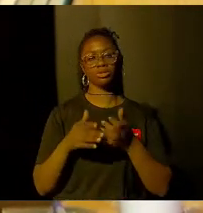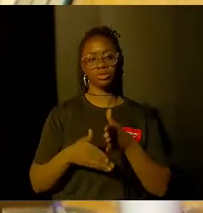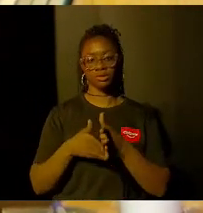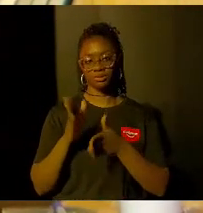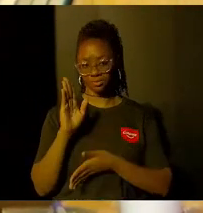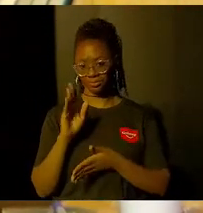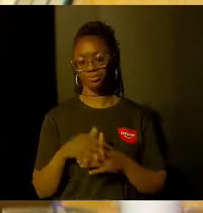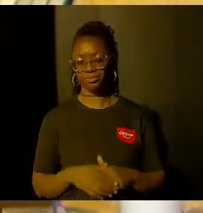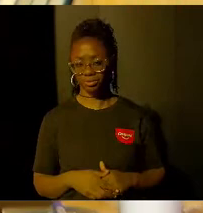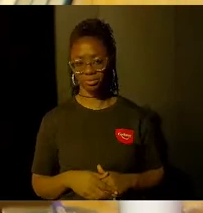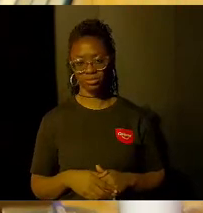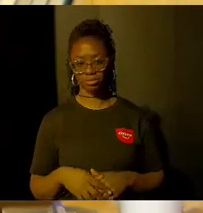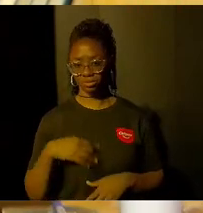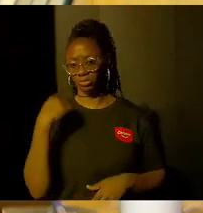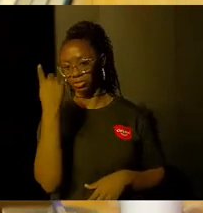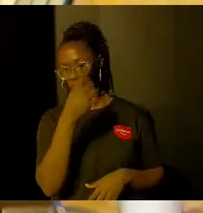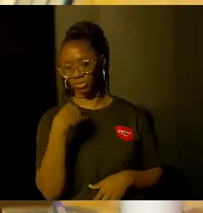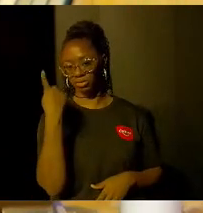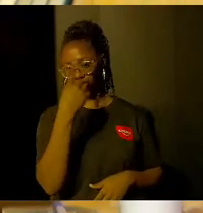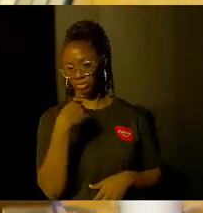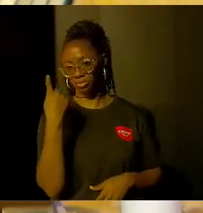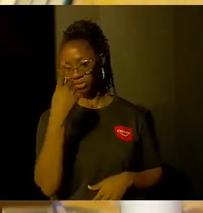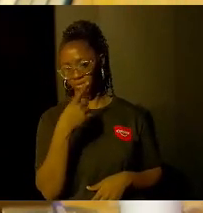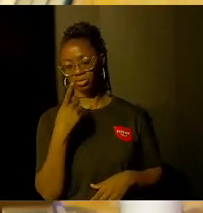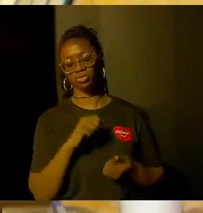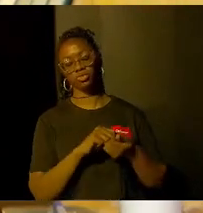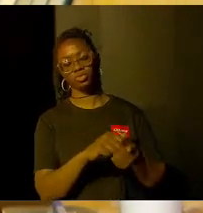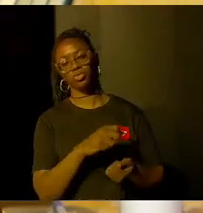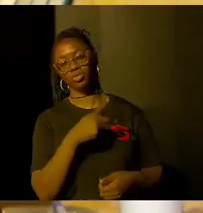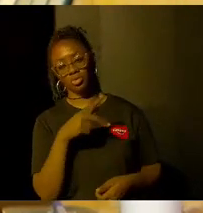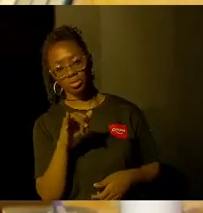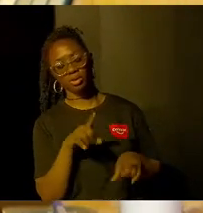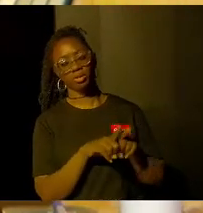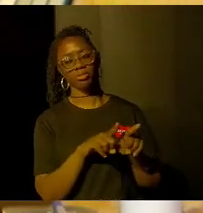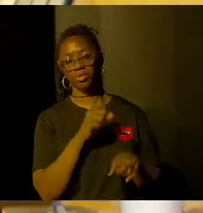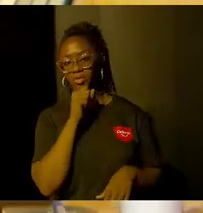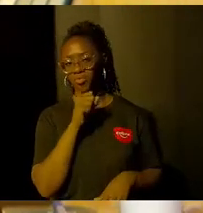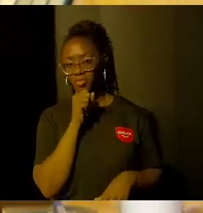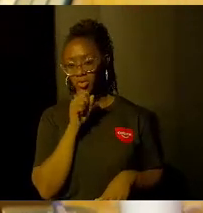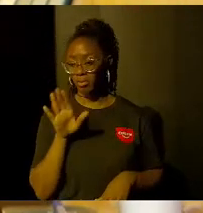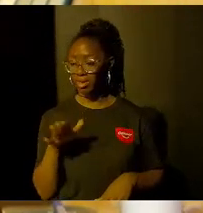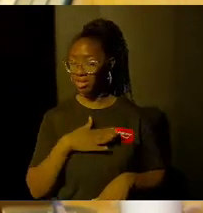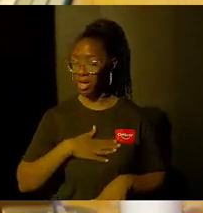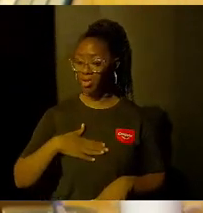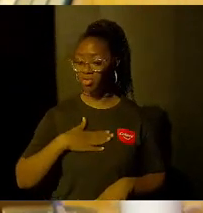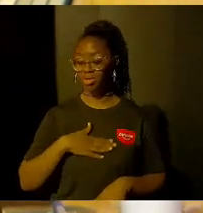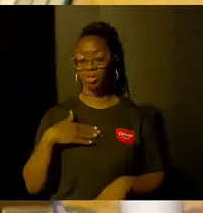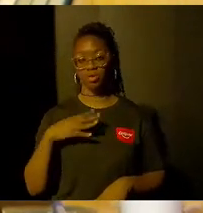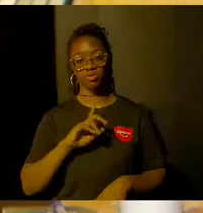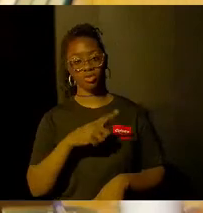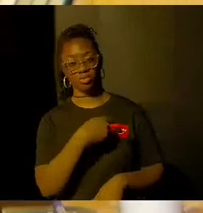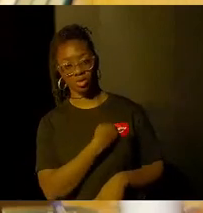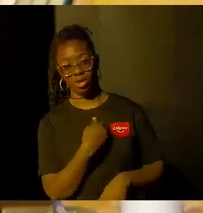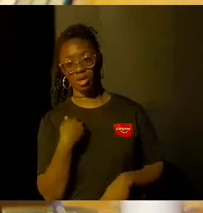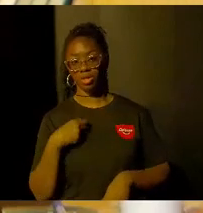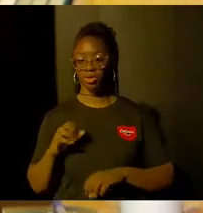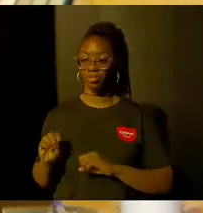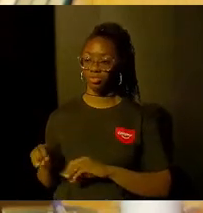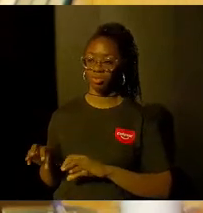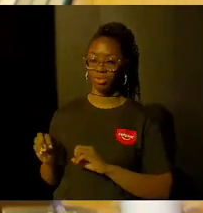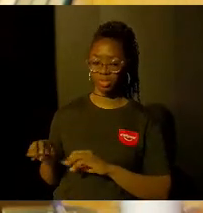e passava suas horas com a avó e o pai ao saber que ela gostava de espanhol comecei a lhe ensinar